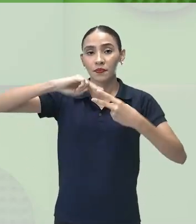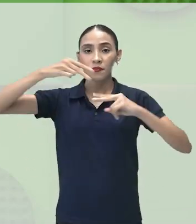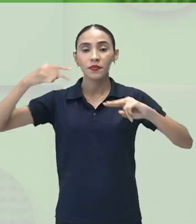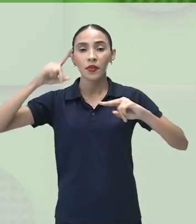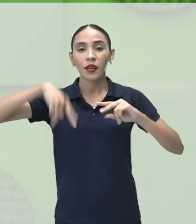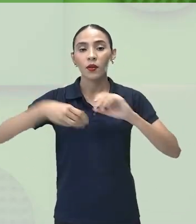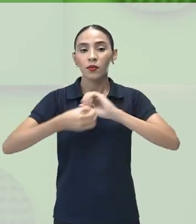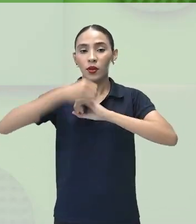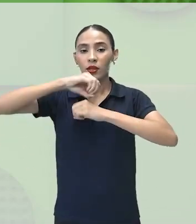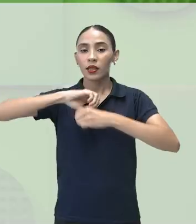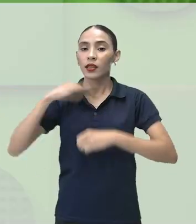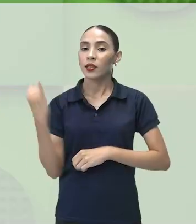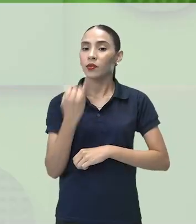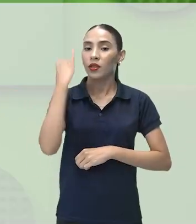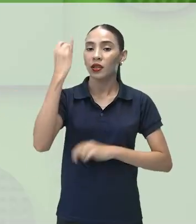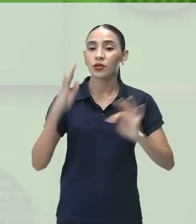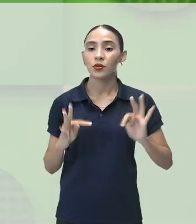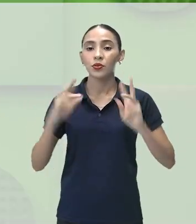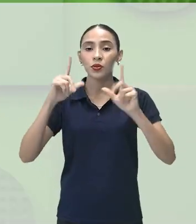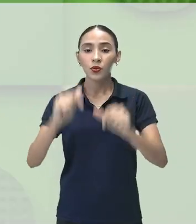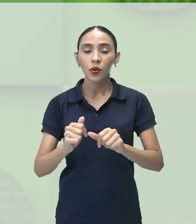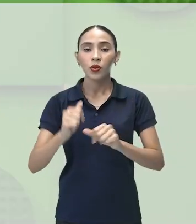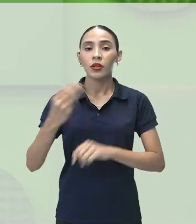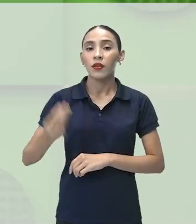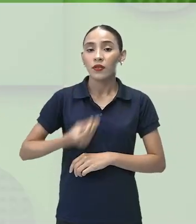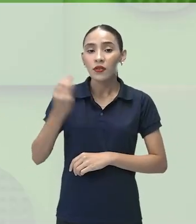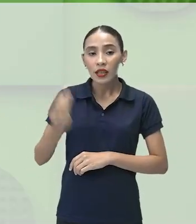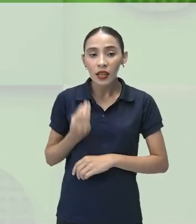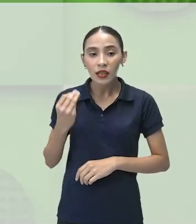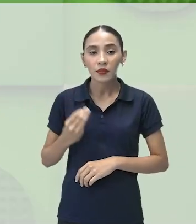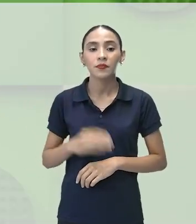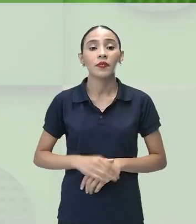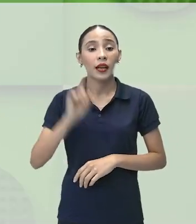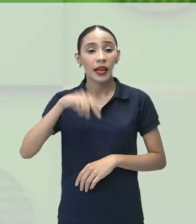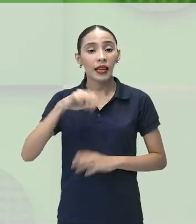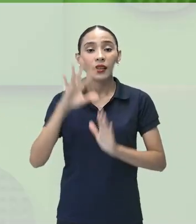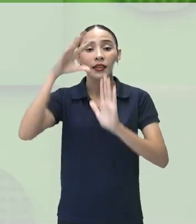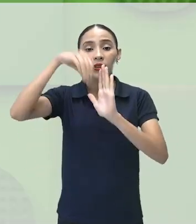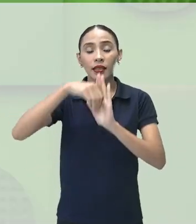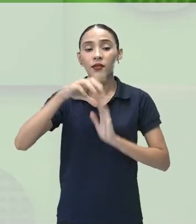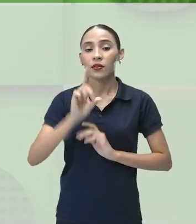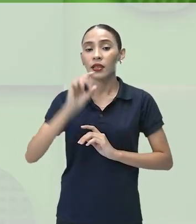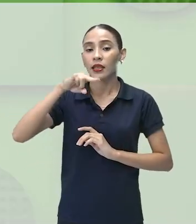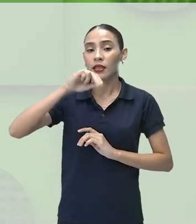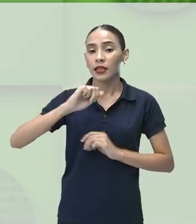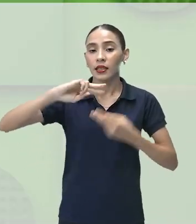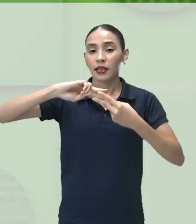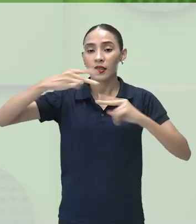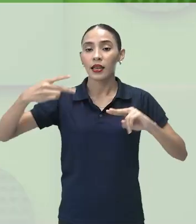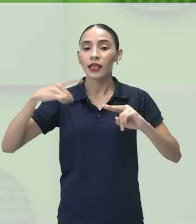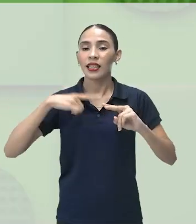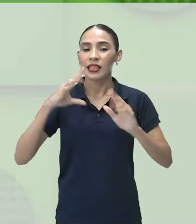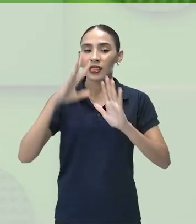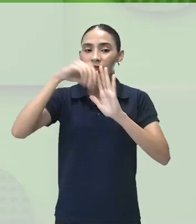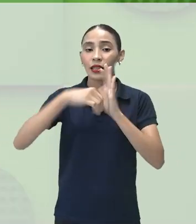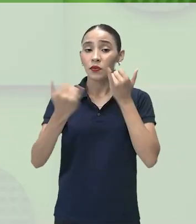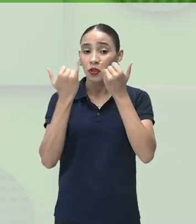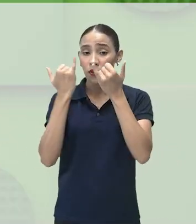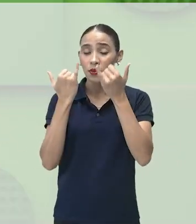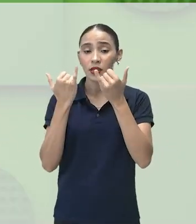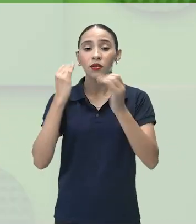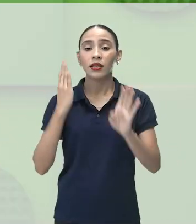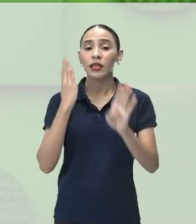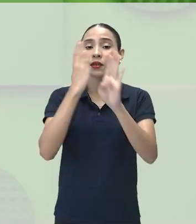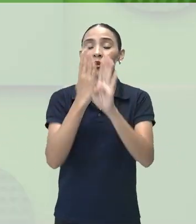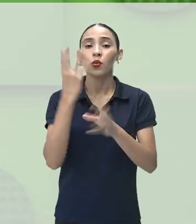DNA é uma molécula fundamental para todos os seres vivos. É no DNA que ficam armazenadas as informações que determinam